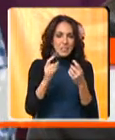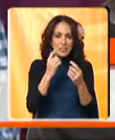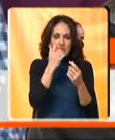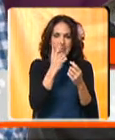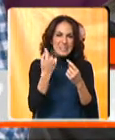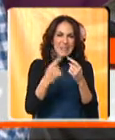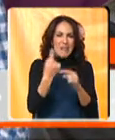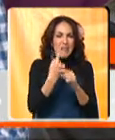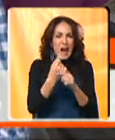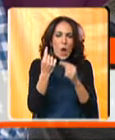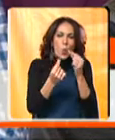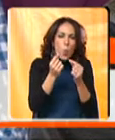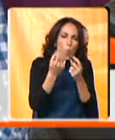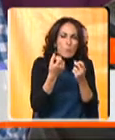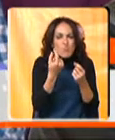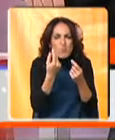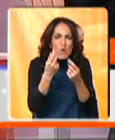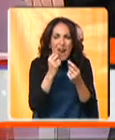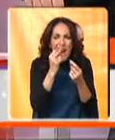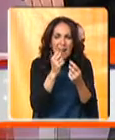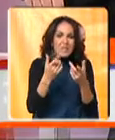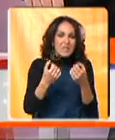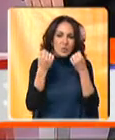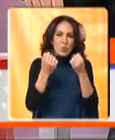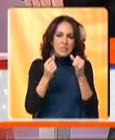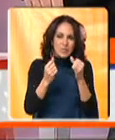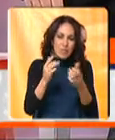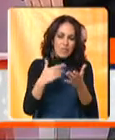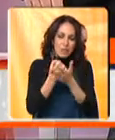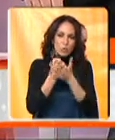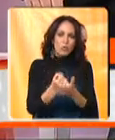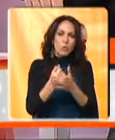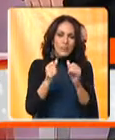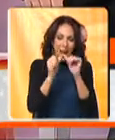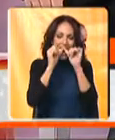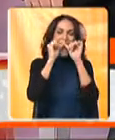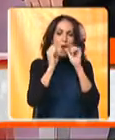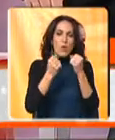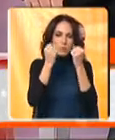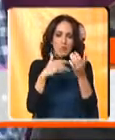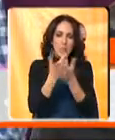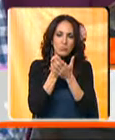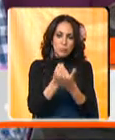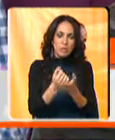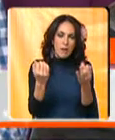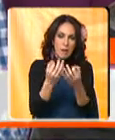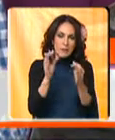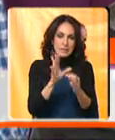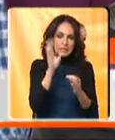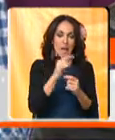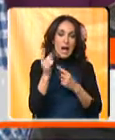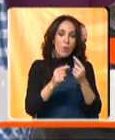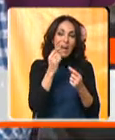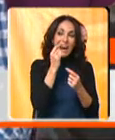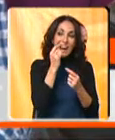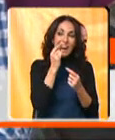desdentado, exatamente. Ainda tinha ali alguns dentes. Certo. Já não dava, era sequer para suportar uma placa, por certo. Exemplo. Mas o que acontece é que quando tem alguns